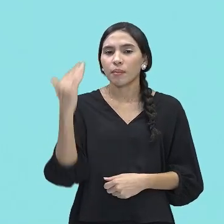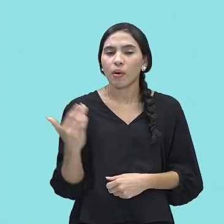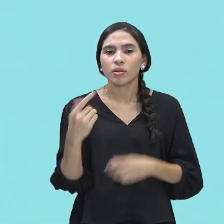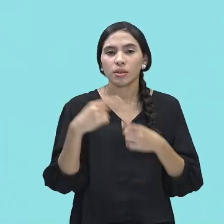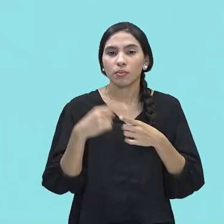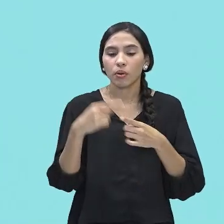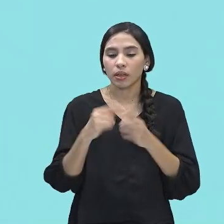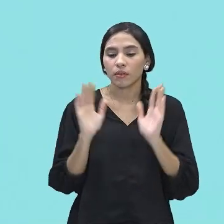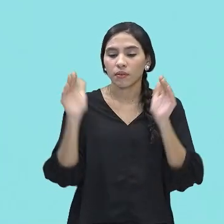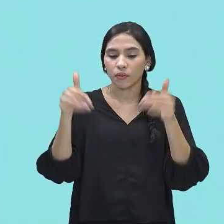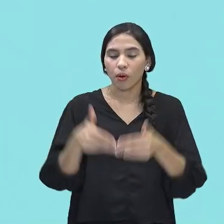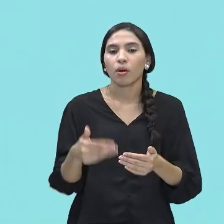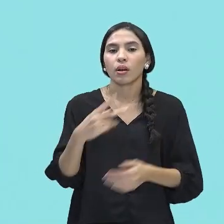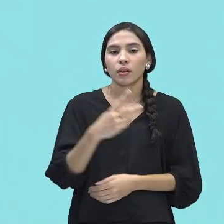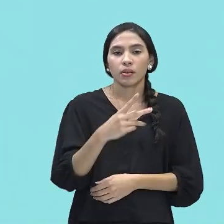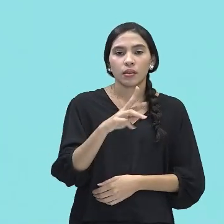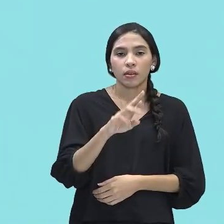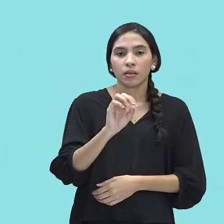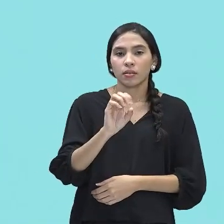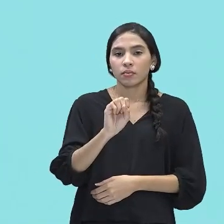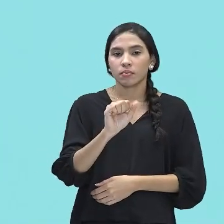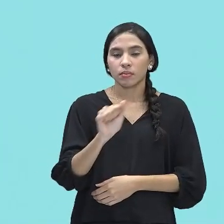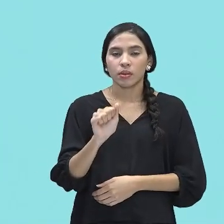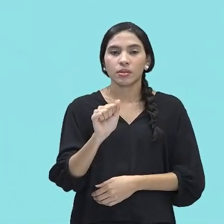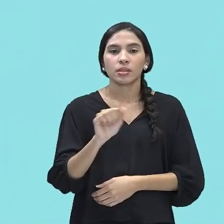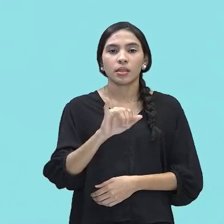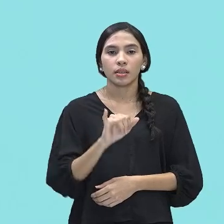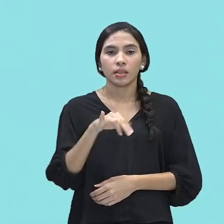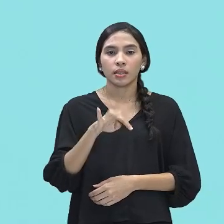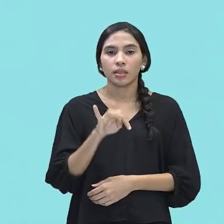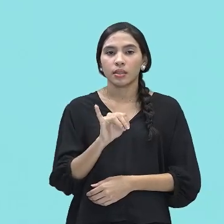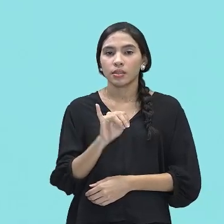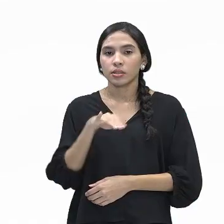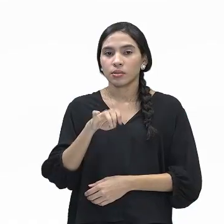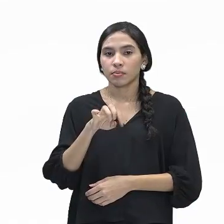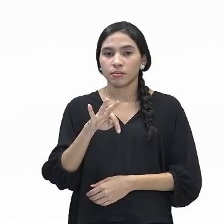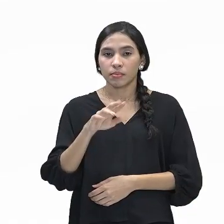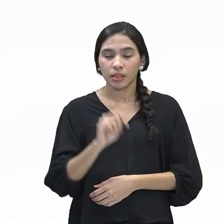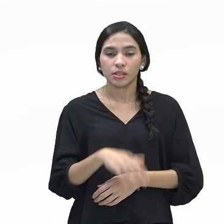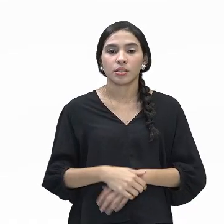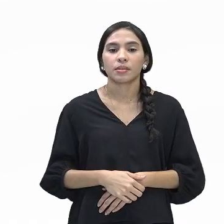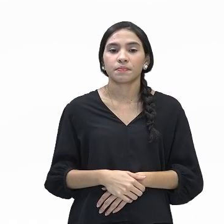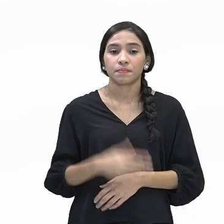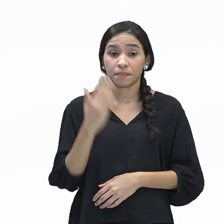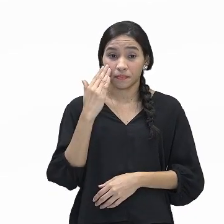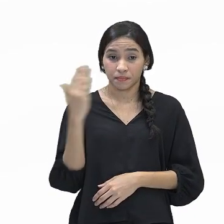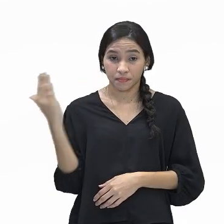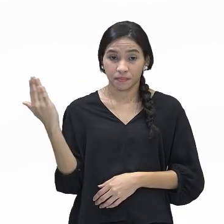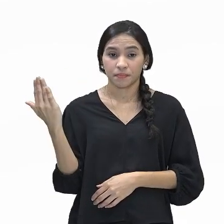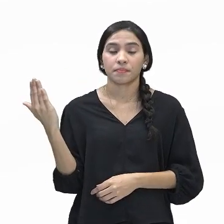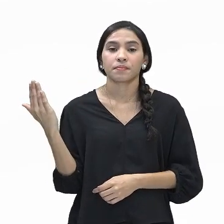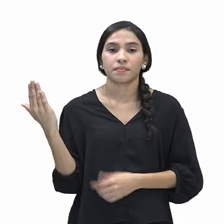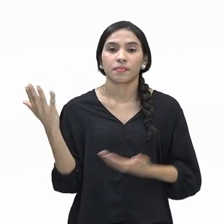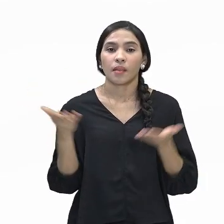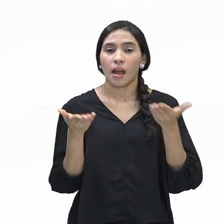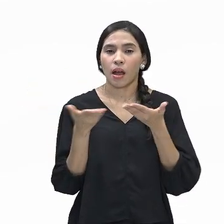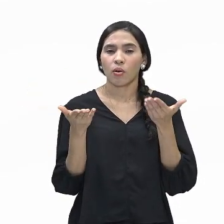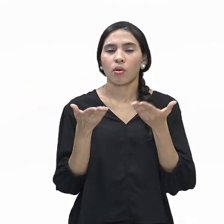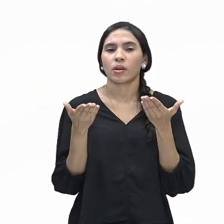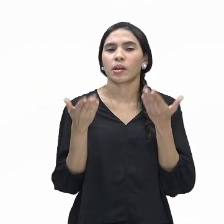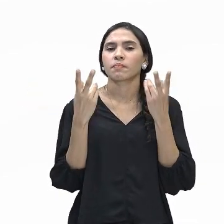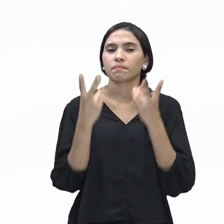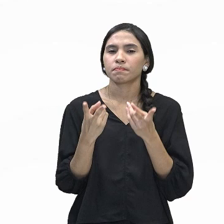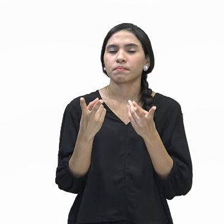né, de prosa intimista. Vamos dar continuidade à nossa aula. Olha só, agora vamos observar